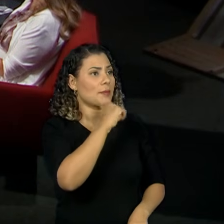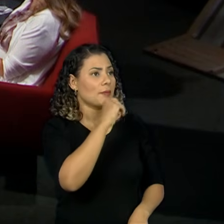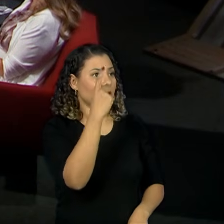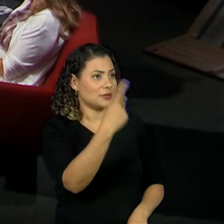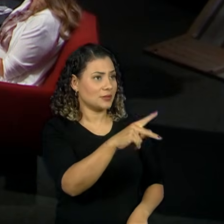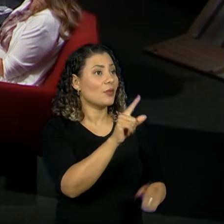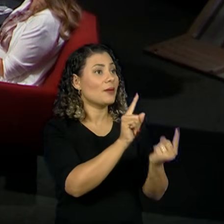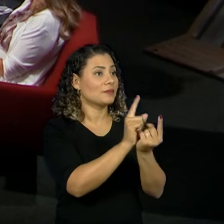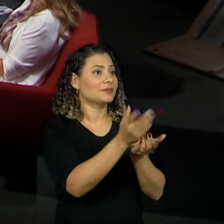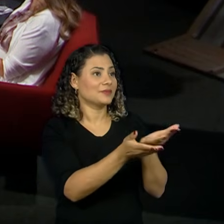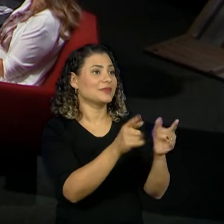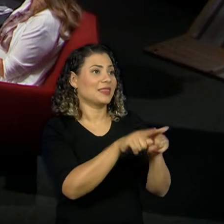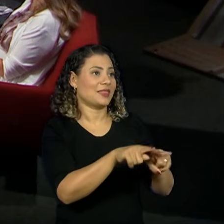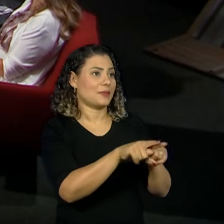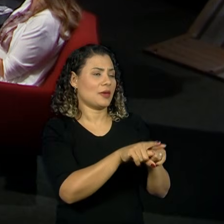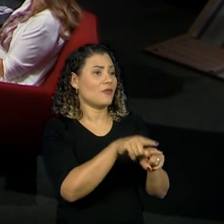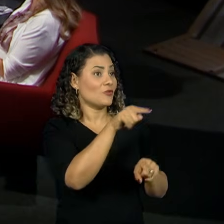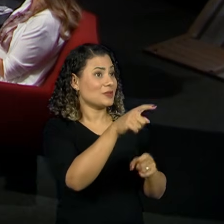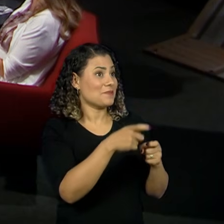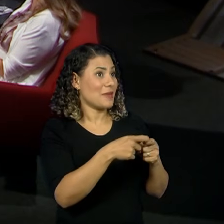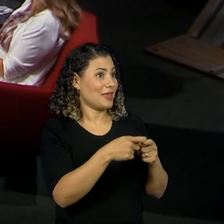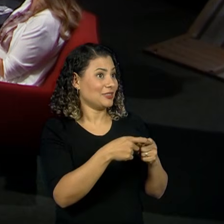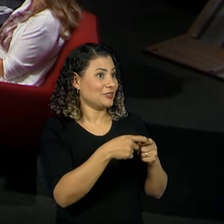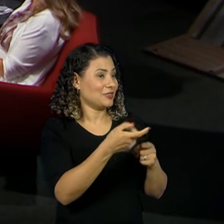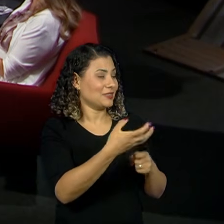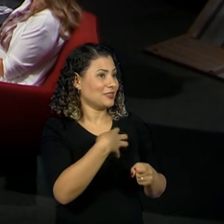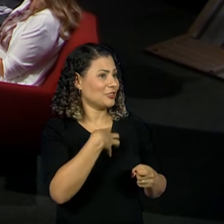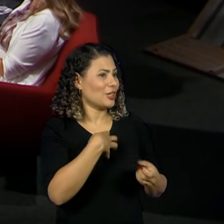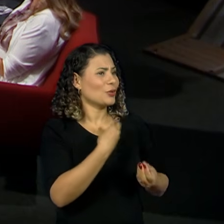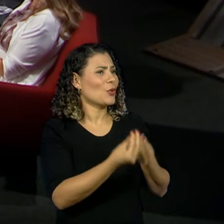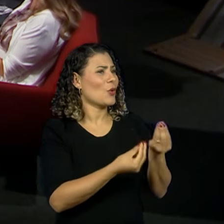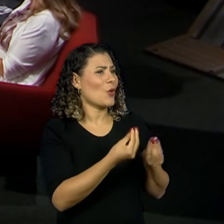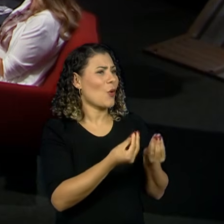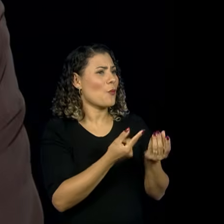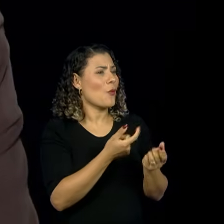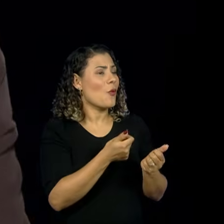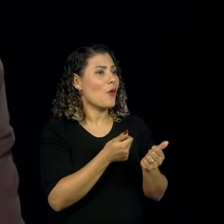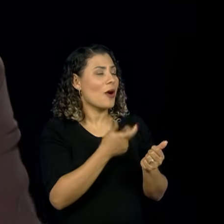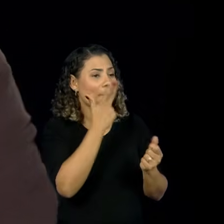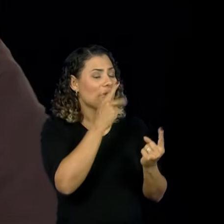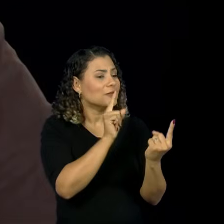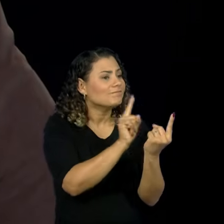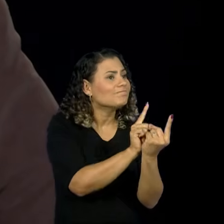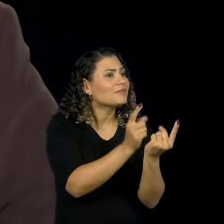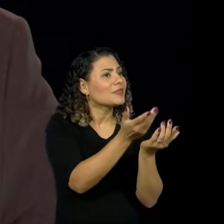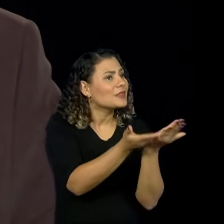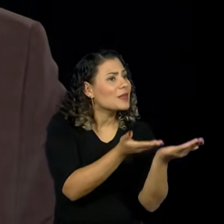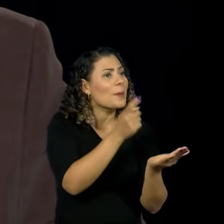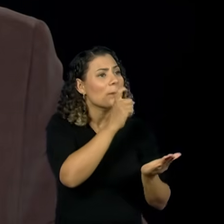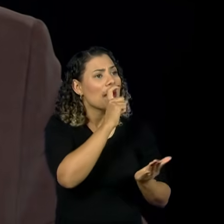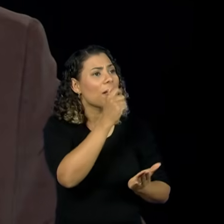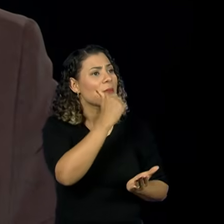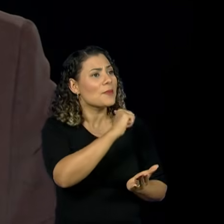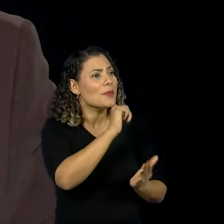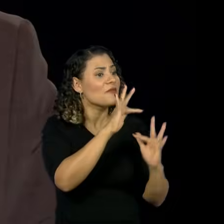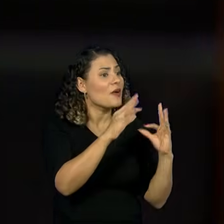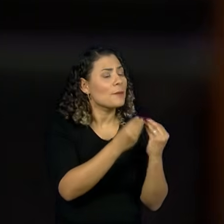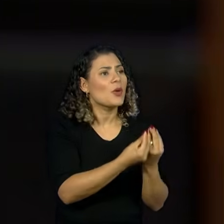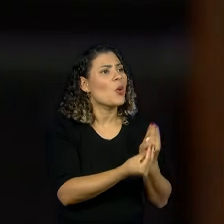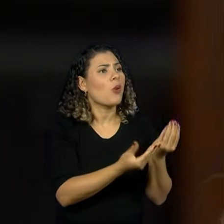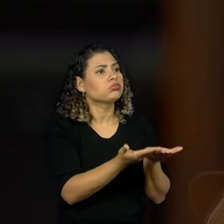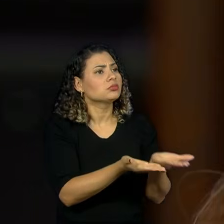seus pacientes. Para uma médica é diferente acompanhar os pais e as pessoas